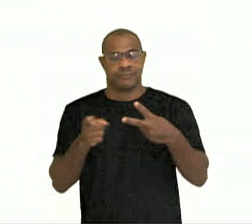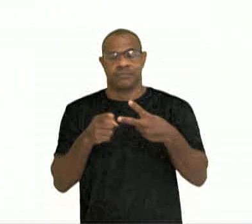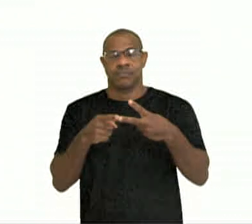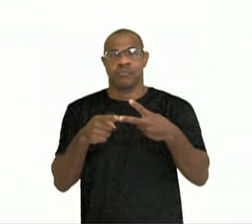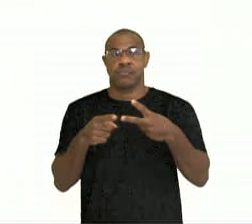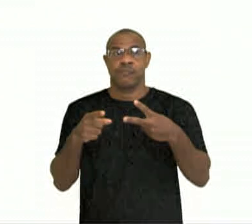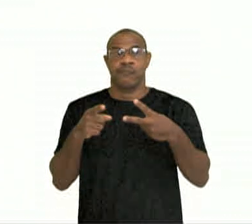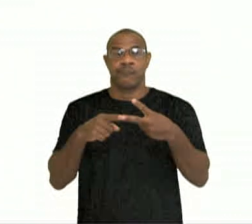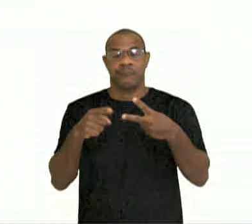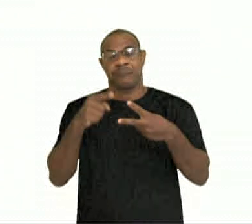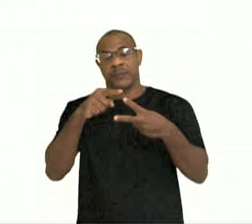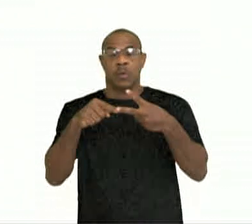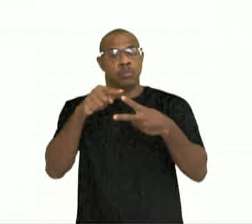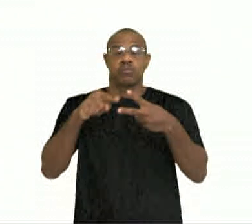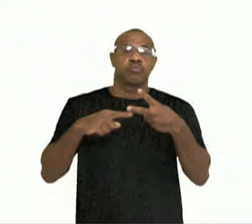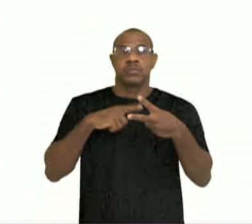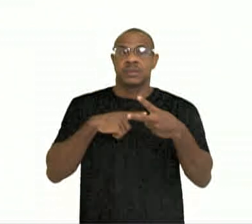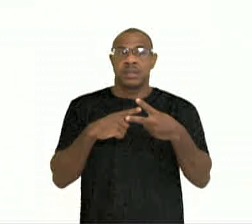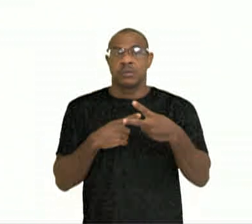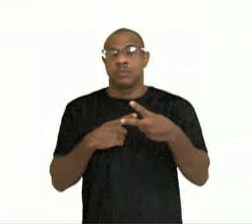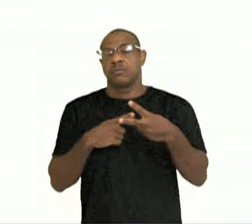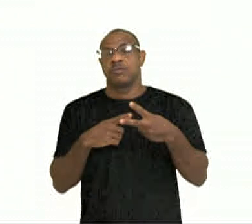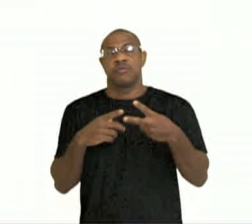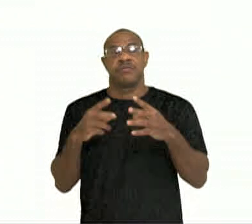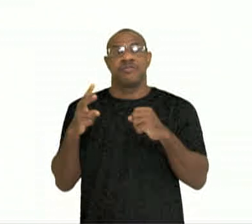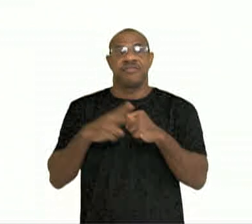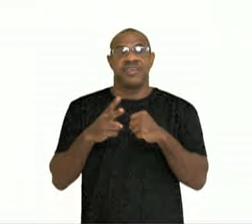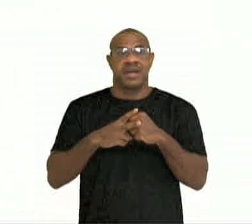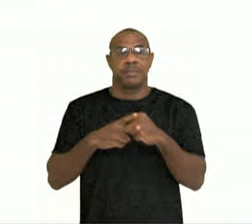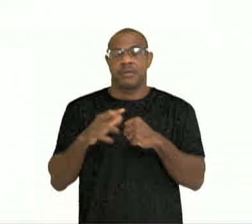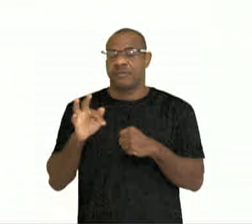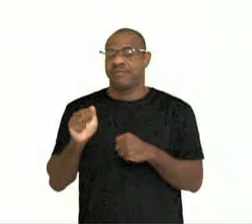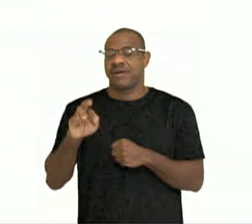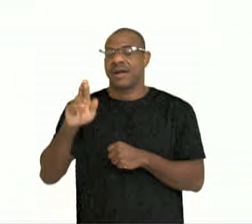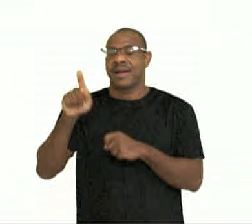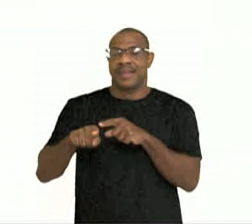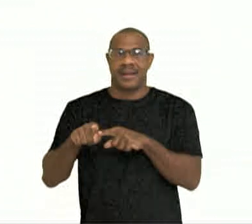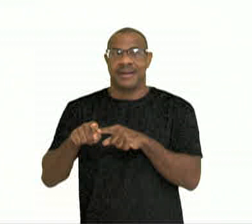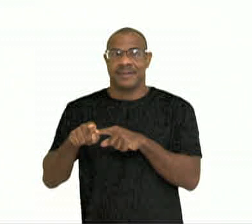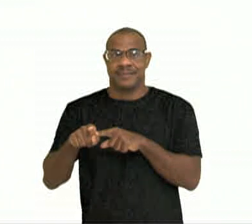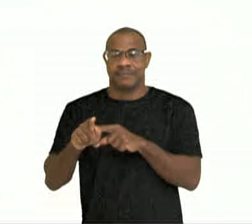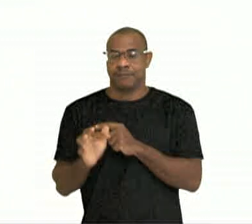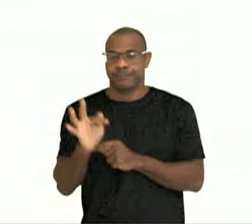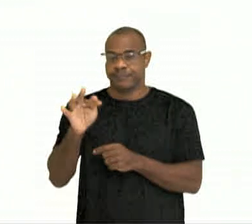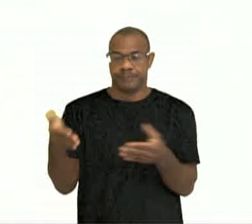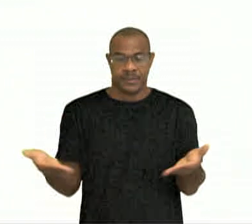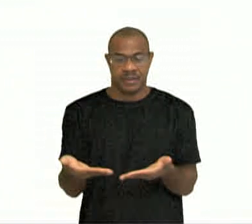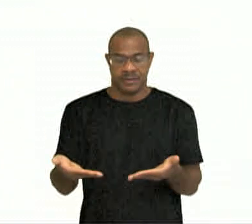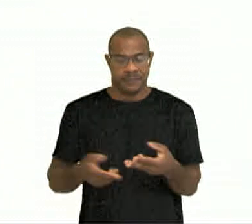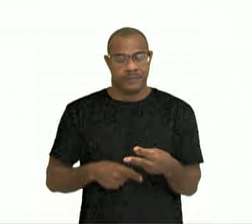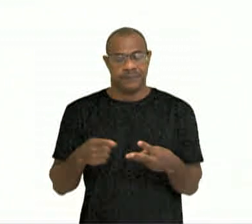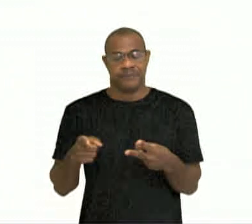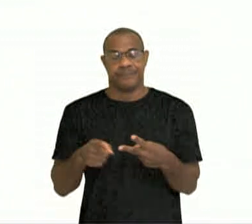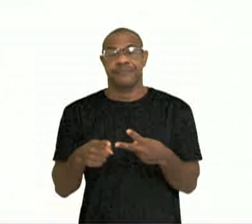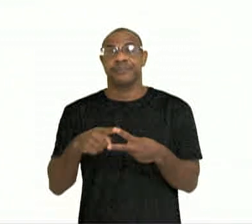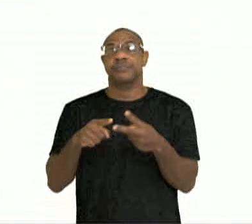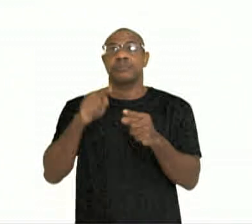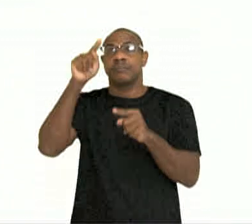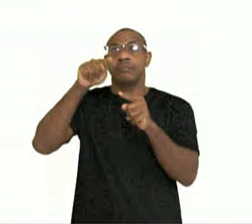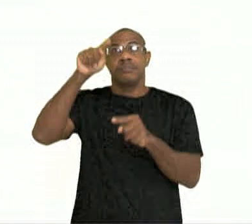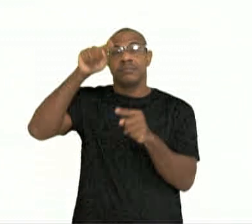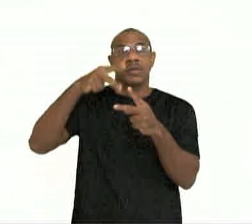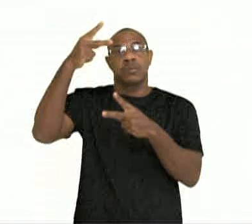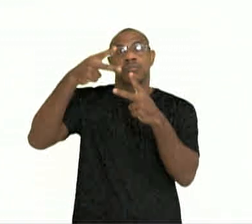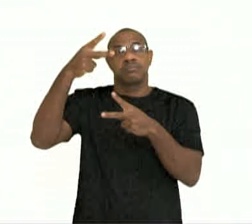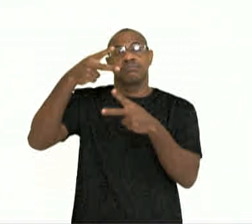verbo no futuro do presente, fará, e ambos estão no modo indicativo.